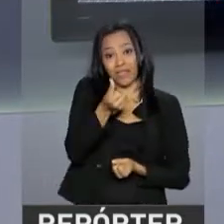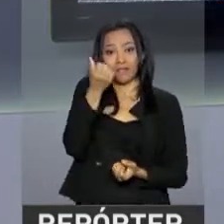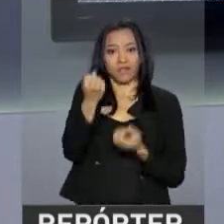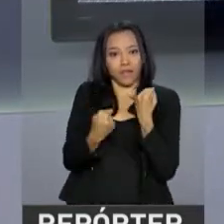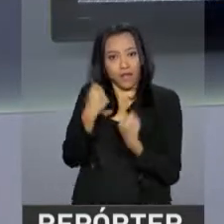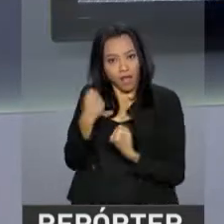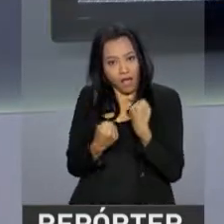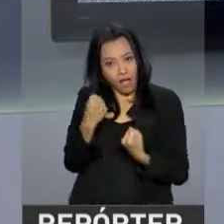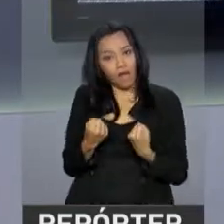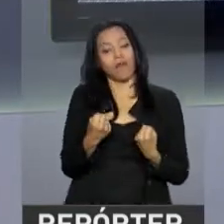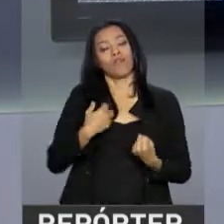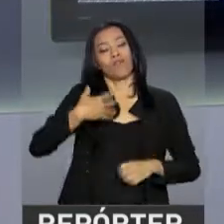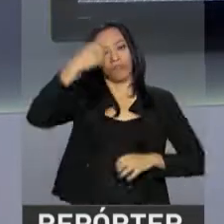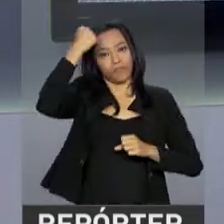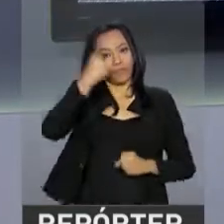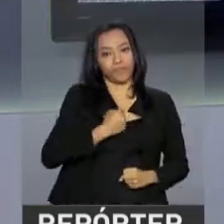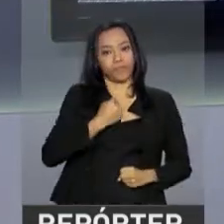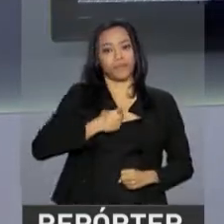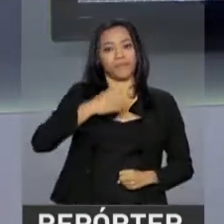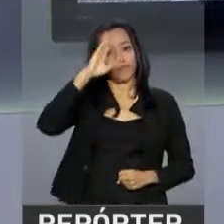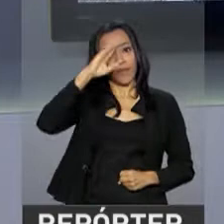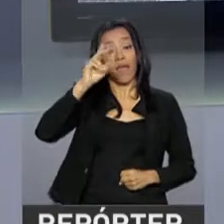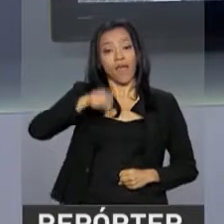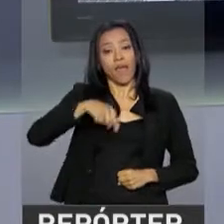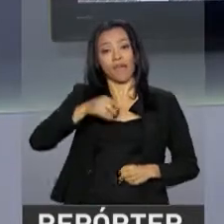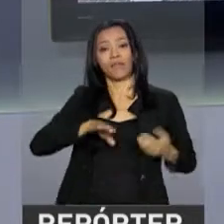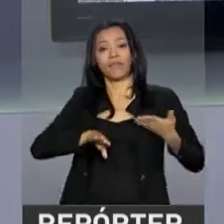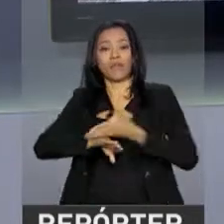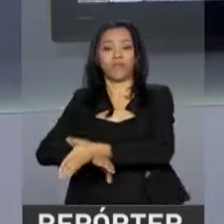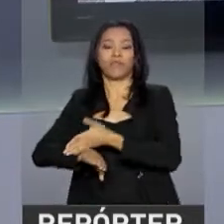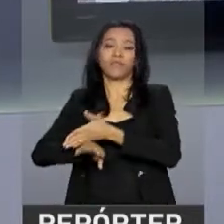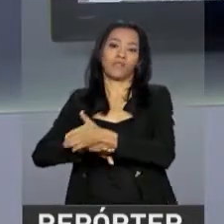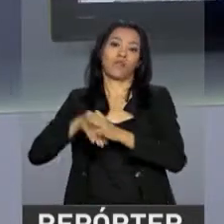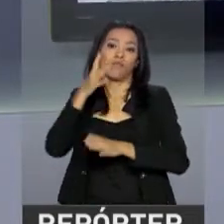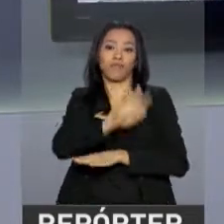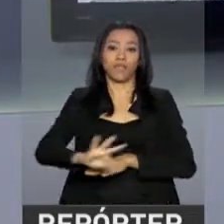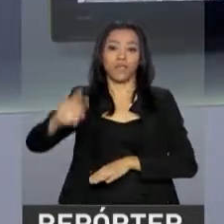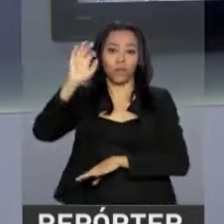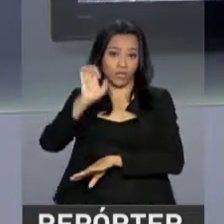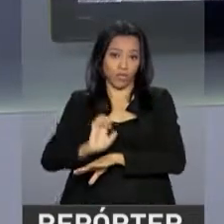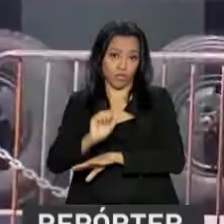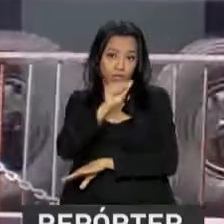Exército Brasileiro como parte das ações da intervenção federal na segurança pública do estado.